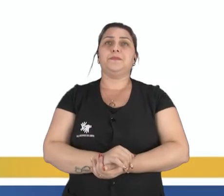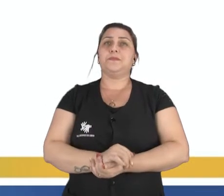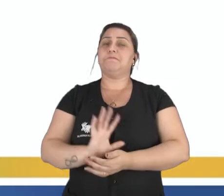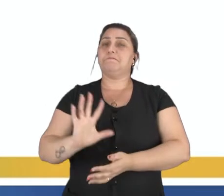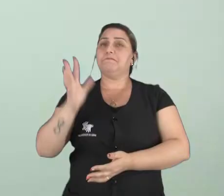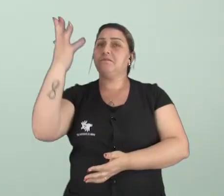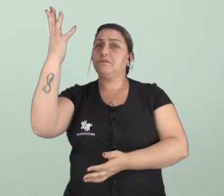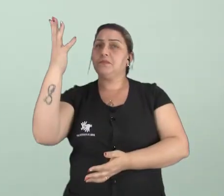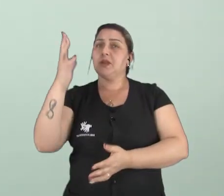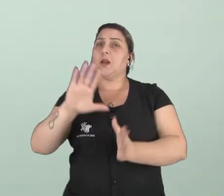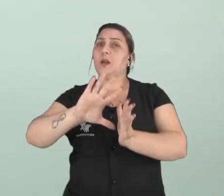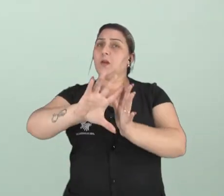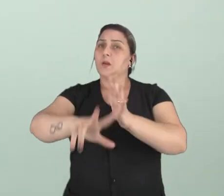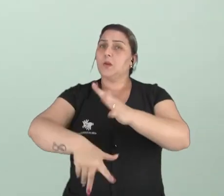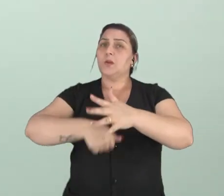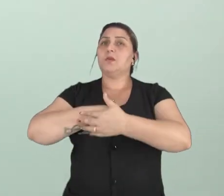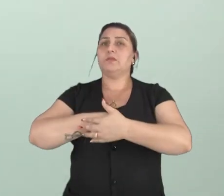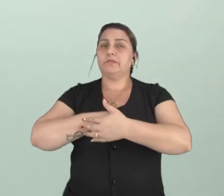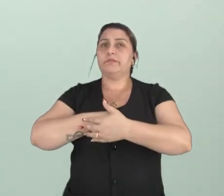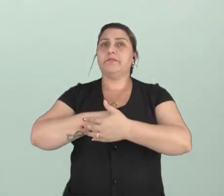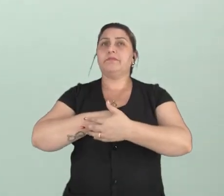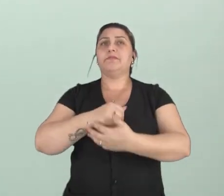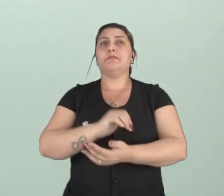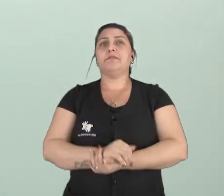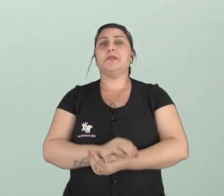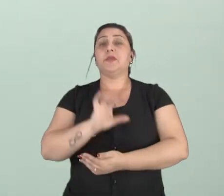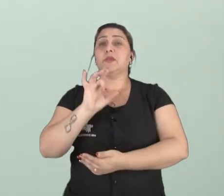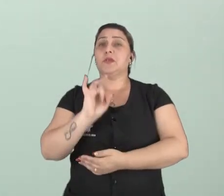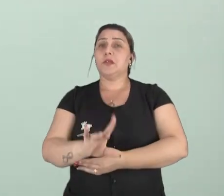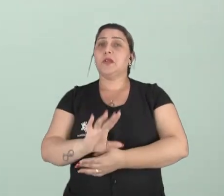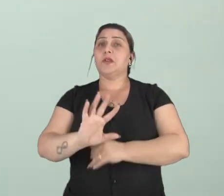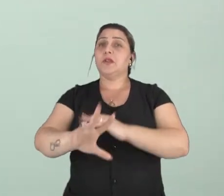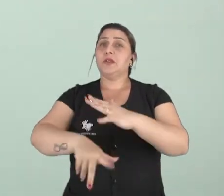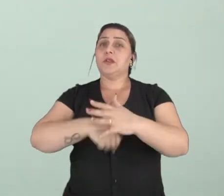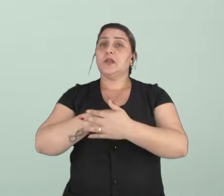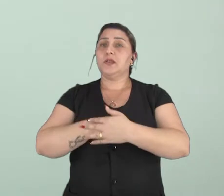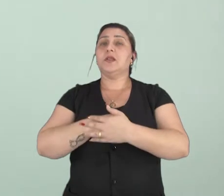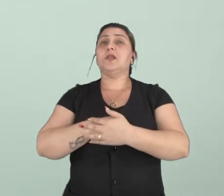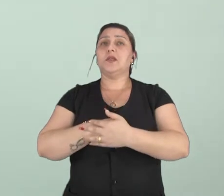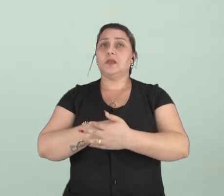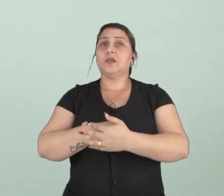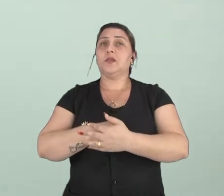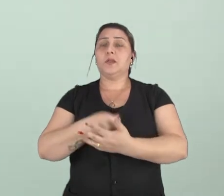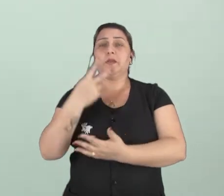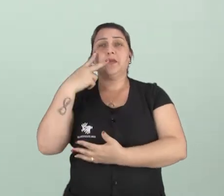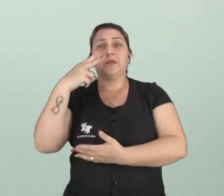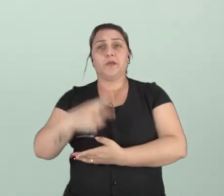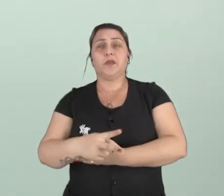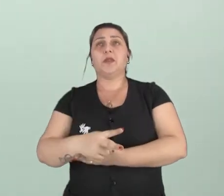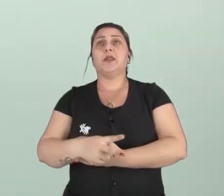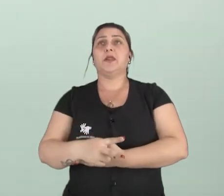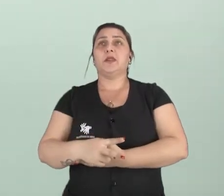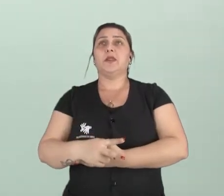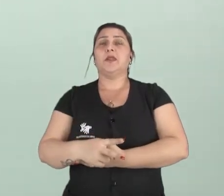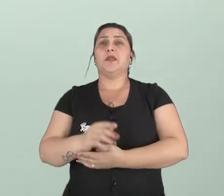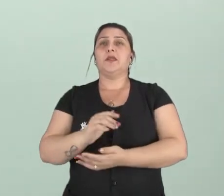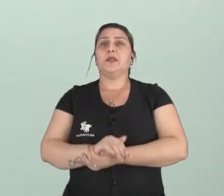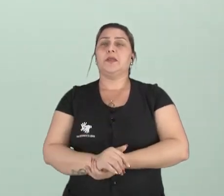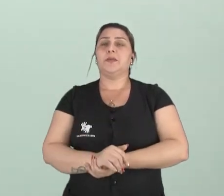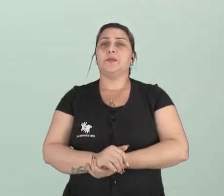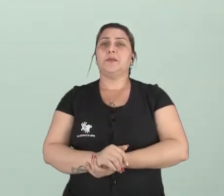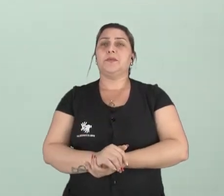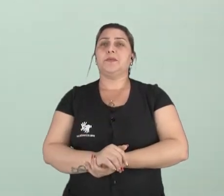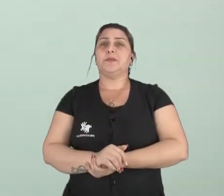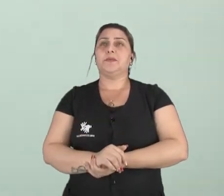não aconteça tantas fraudes, né. Só que essa fraude eleitoral, né, como a gente viu, ela é um pouco recorrente